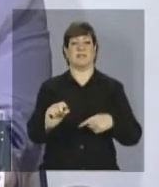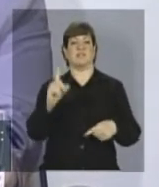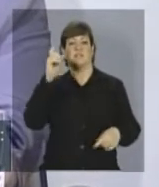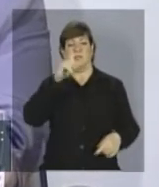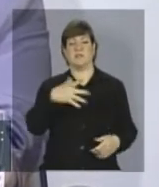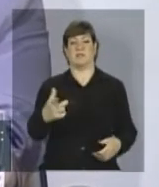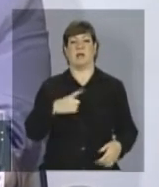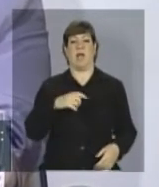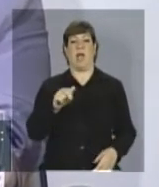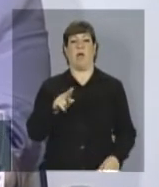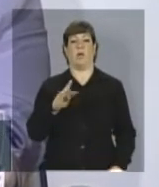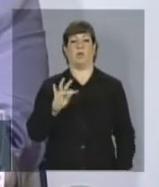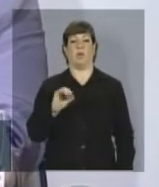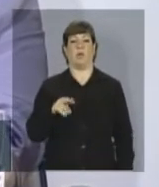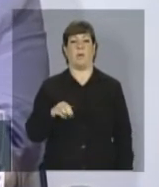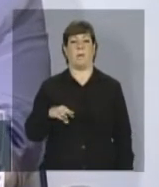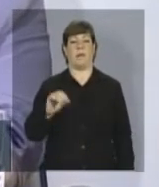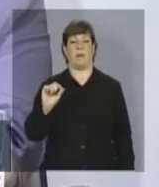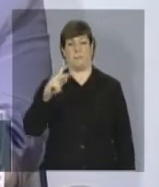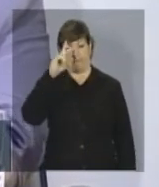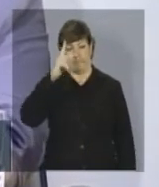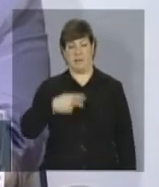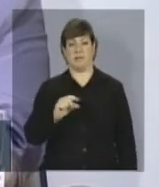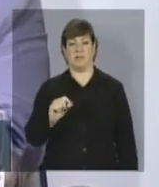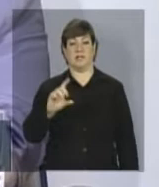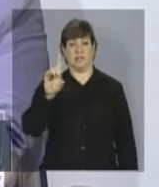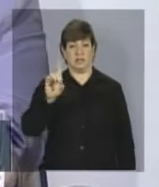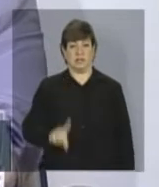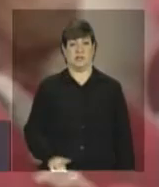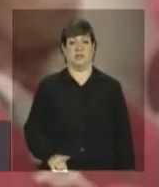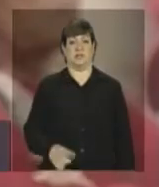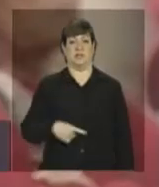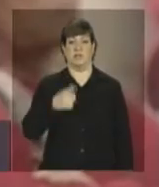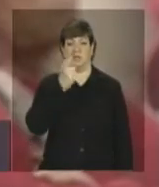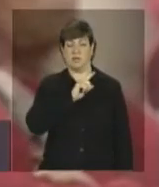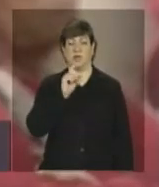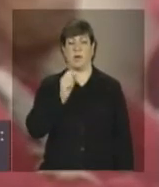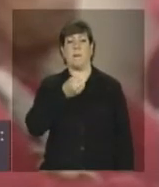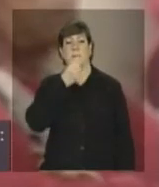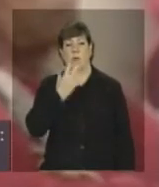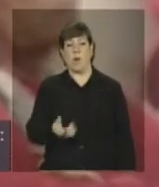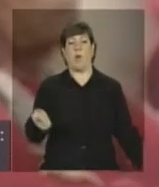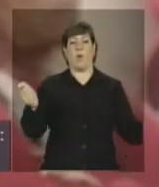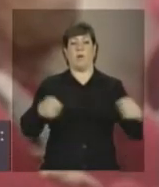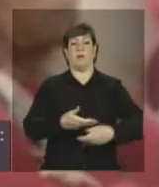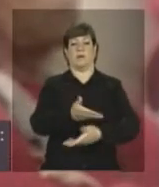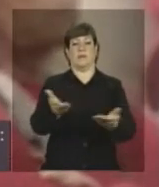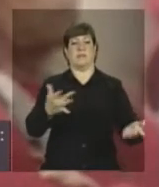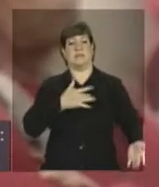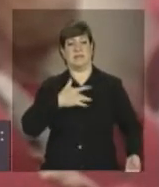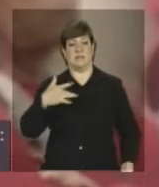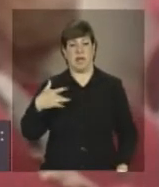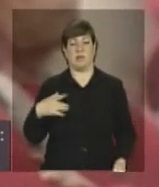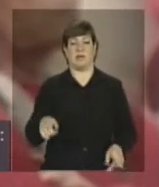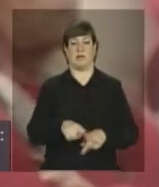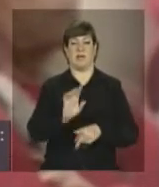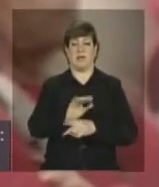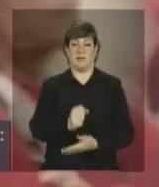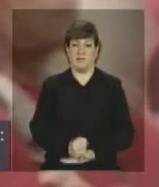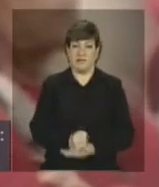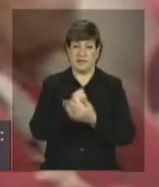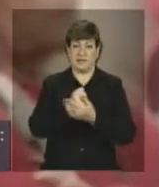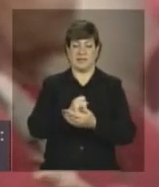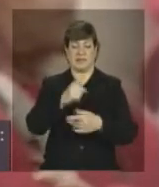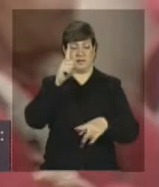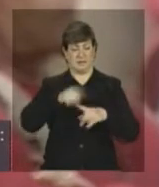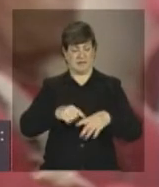sua autonomia pessoal por meio da garantia do direito a boas condições de saúde, a defesa de sua integridade